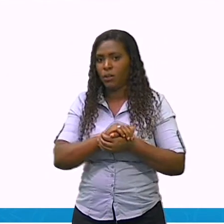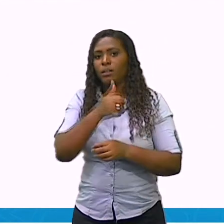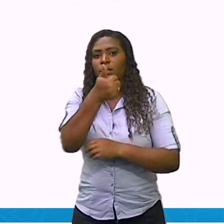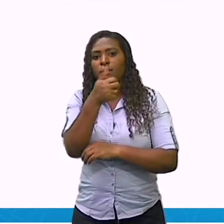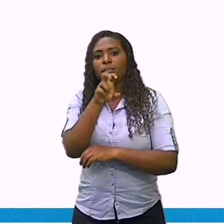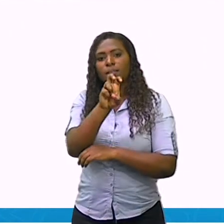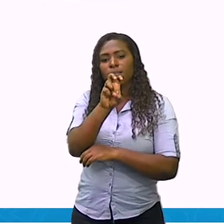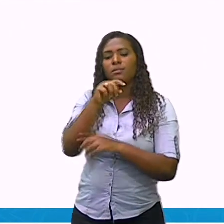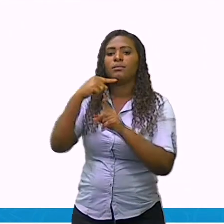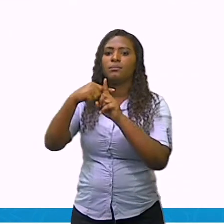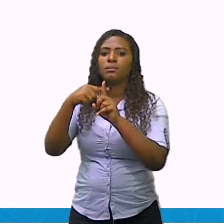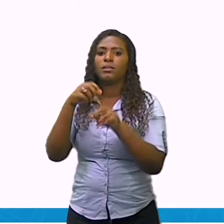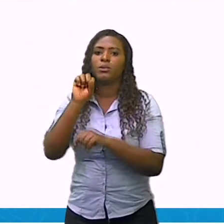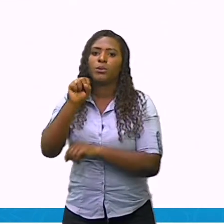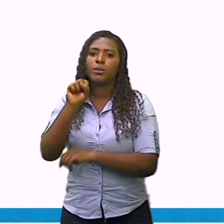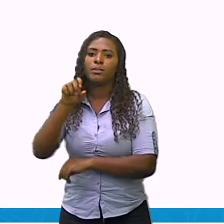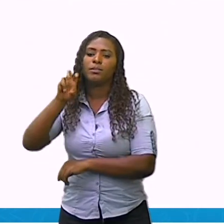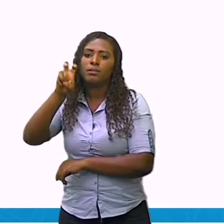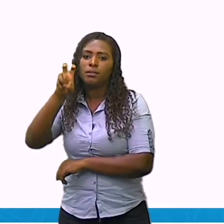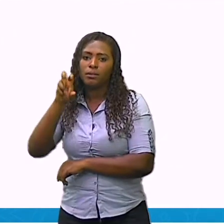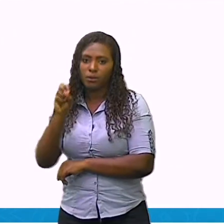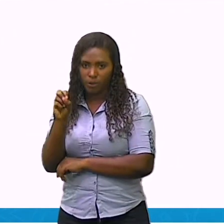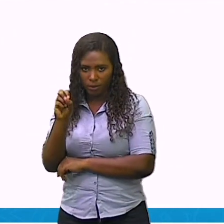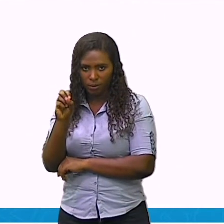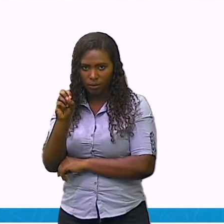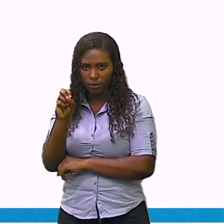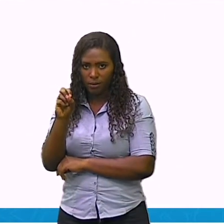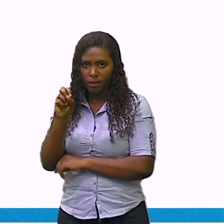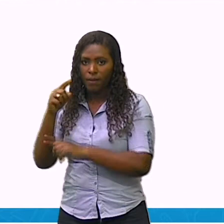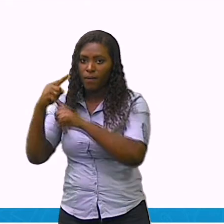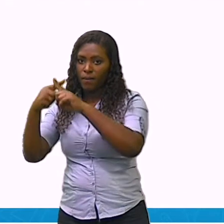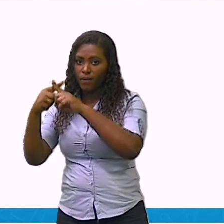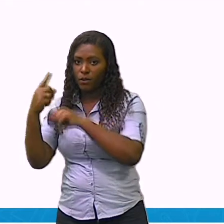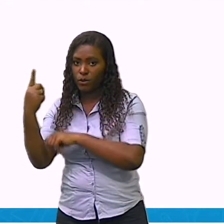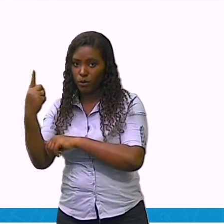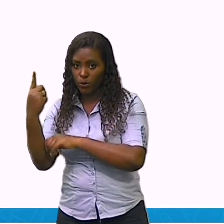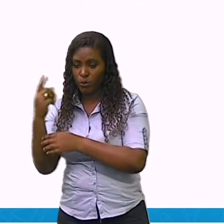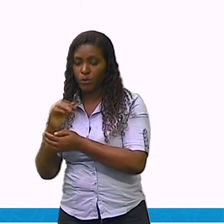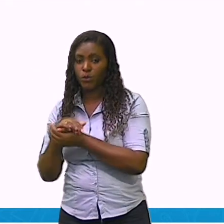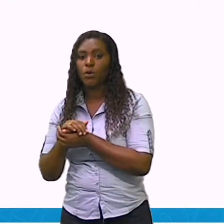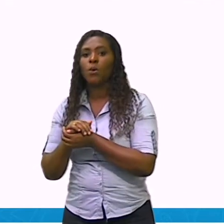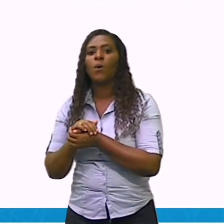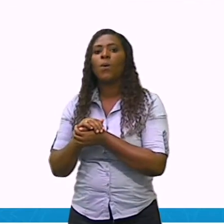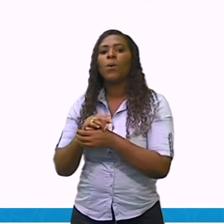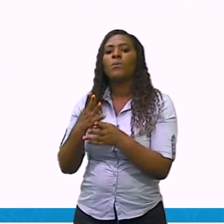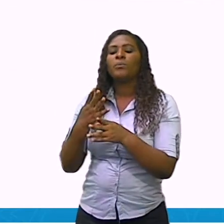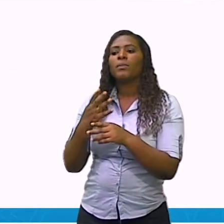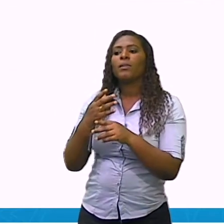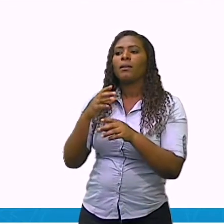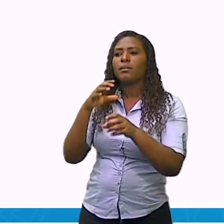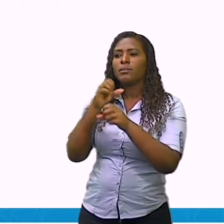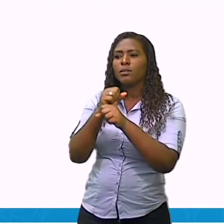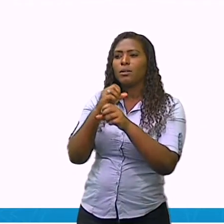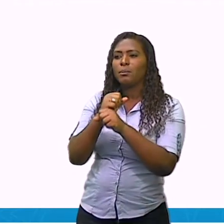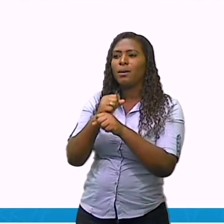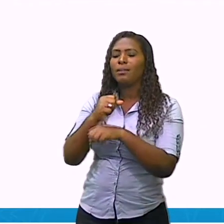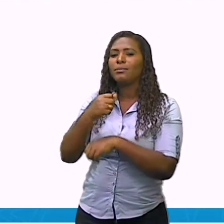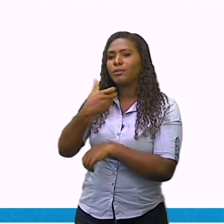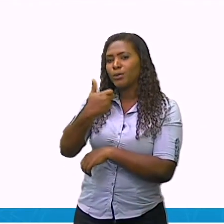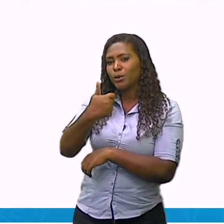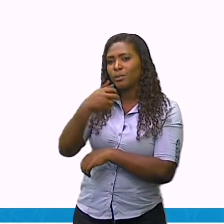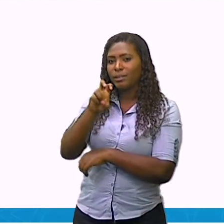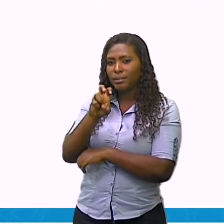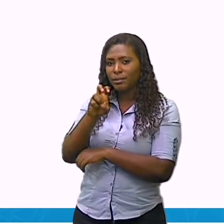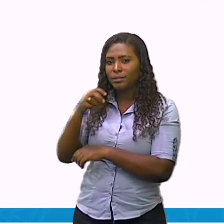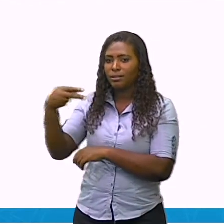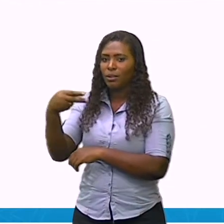8,50 vezes 1, que vai dar 8,50, somando com 15, R$